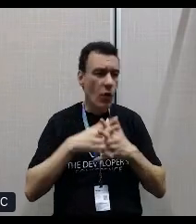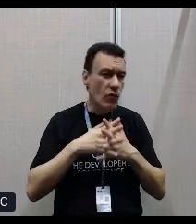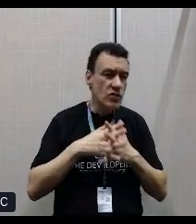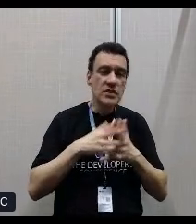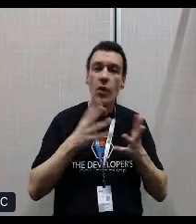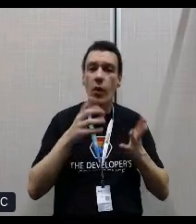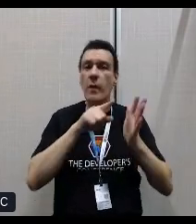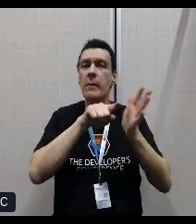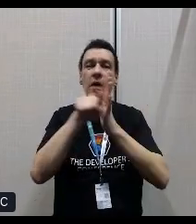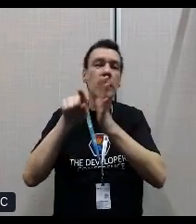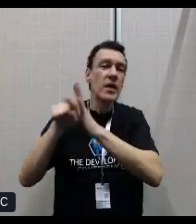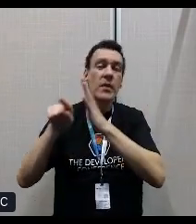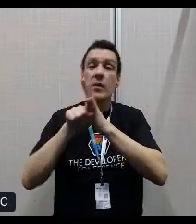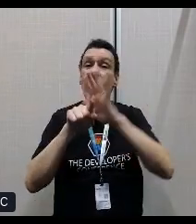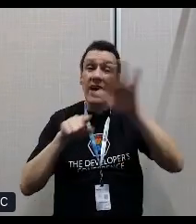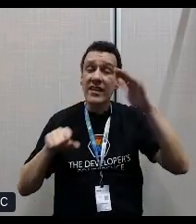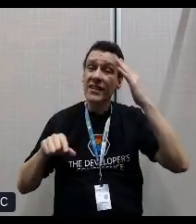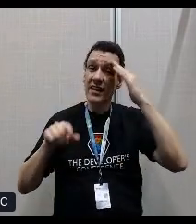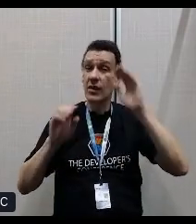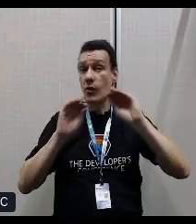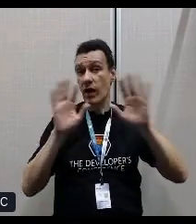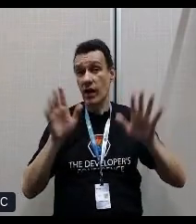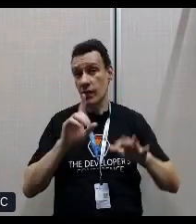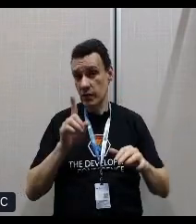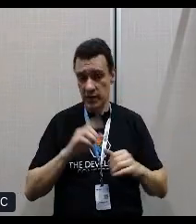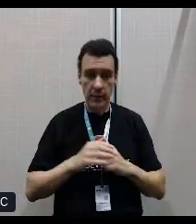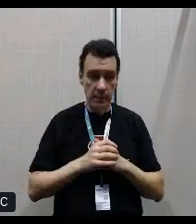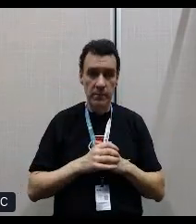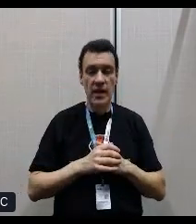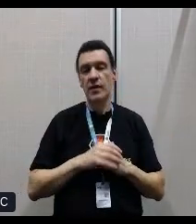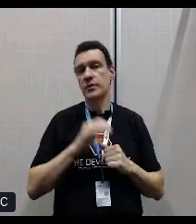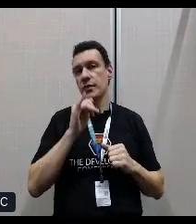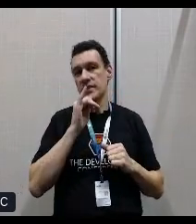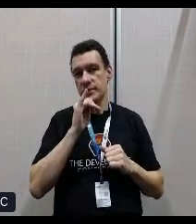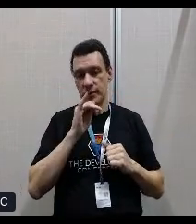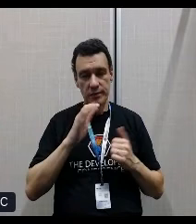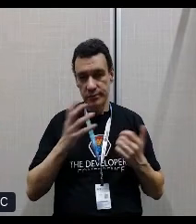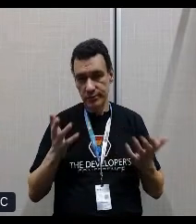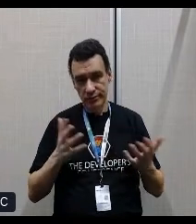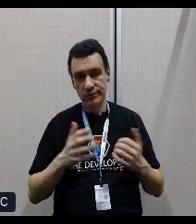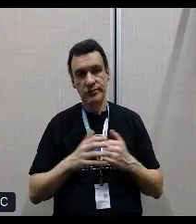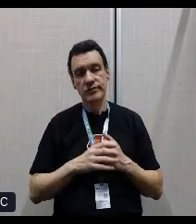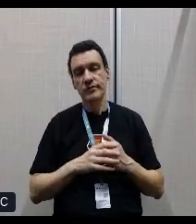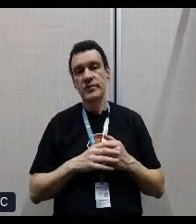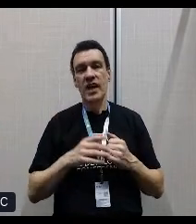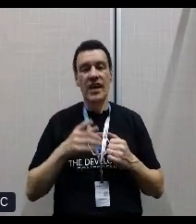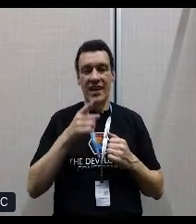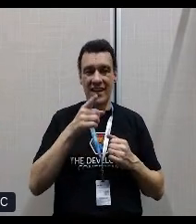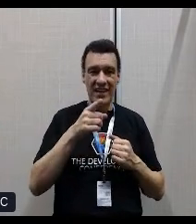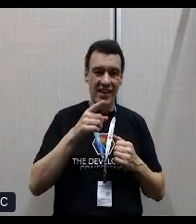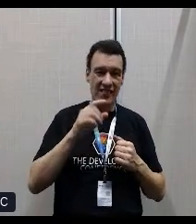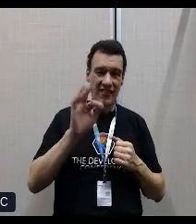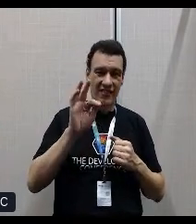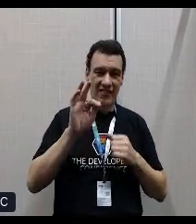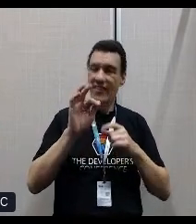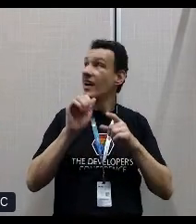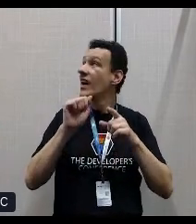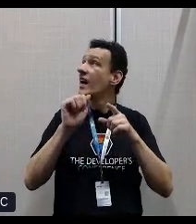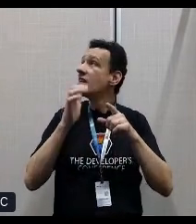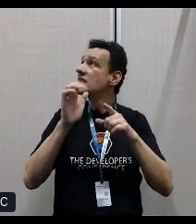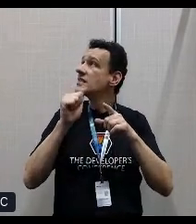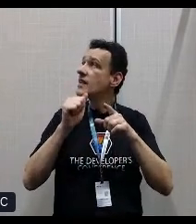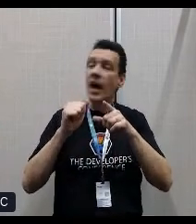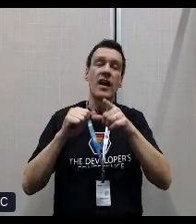não. Então, tem aqui o exemplo do faça, o input aqui de senha, com o texto